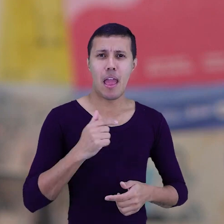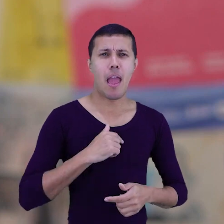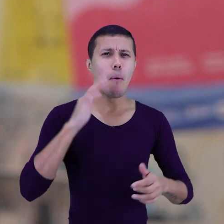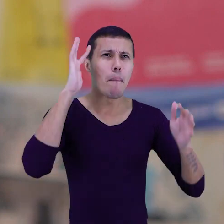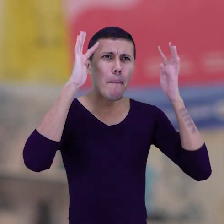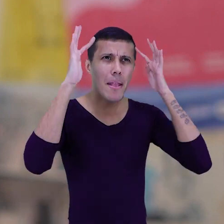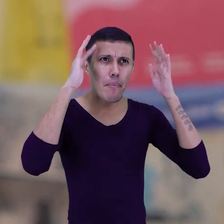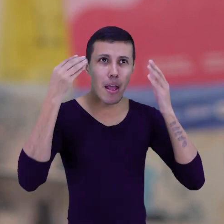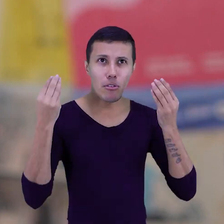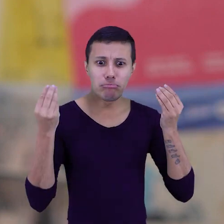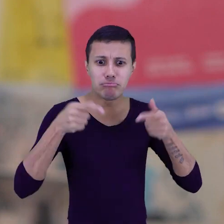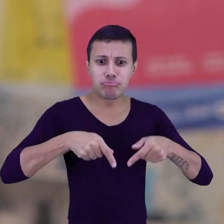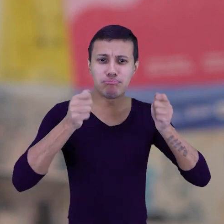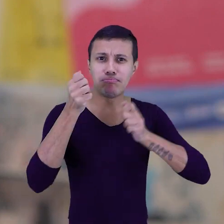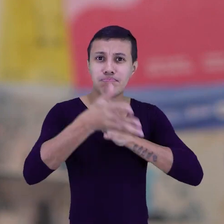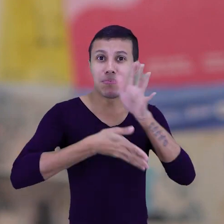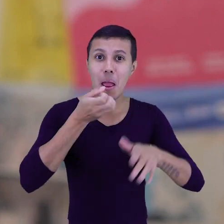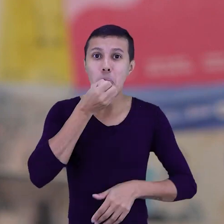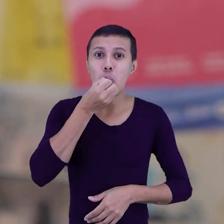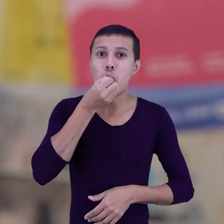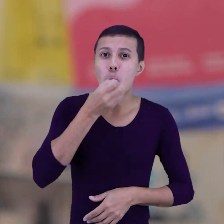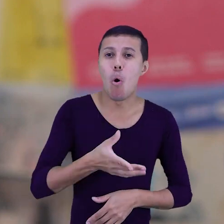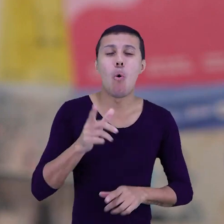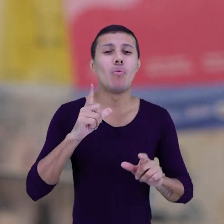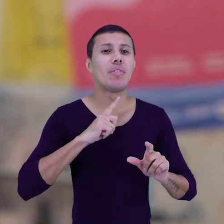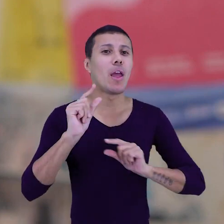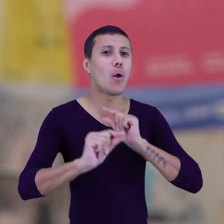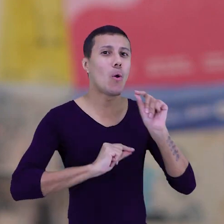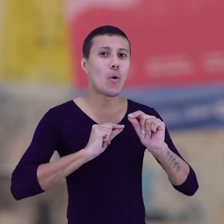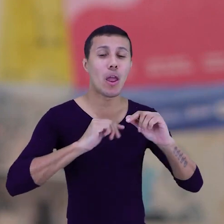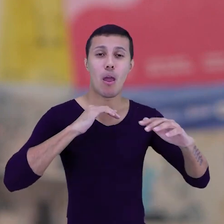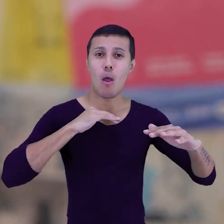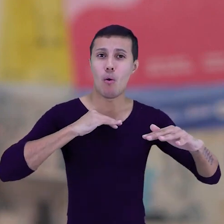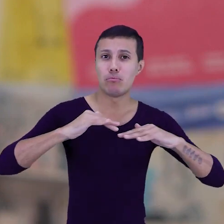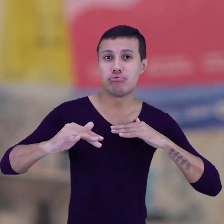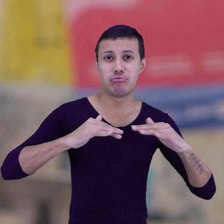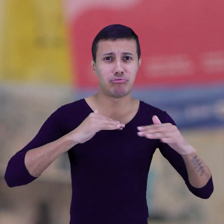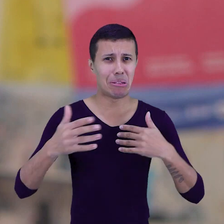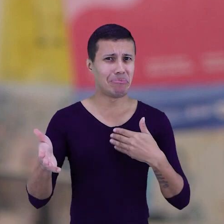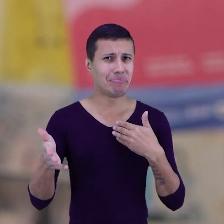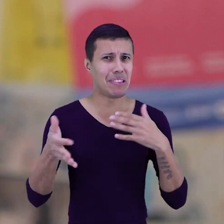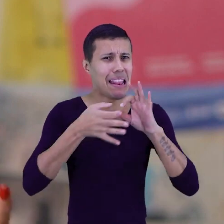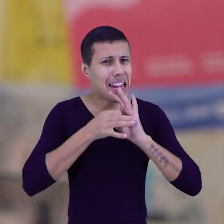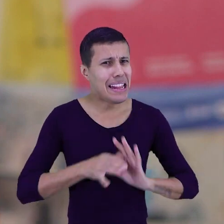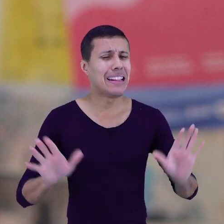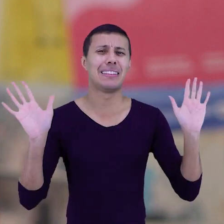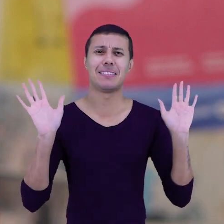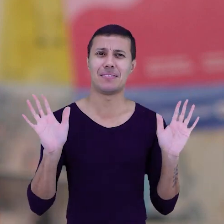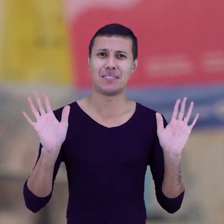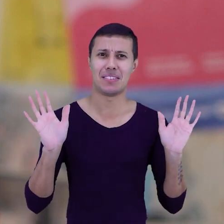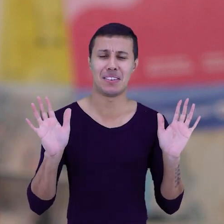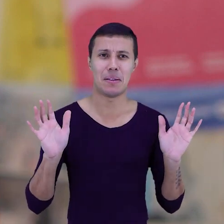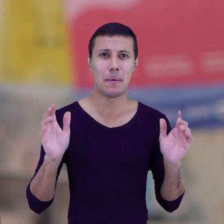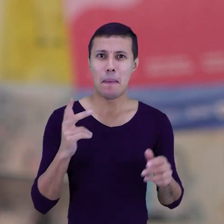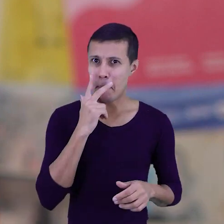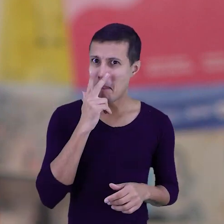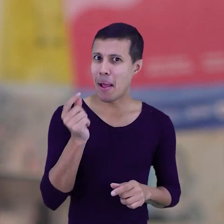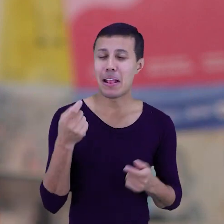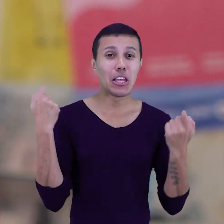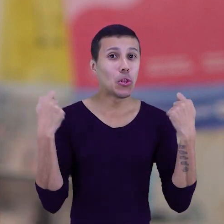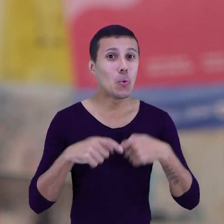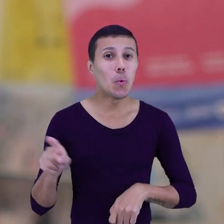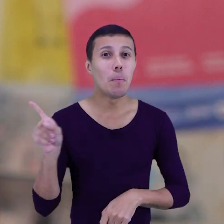aqui os meus pensamentos a respeito do quão bom é você ter esse movimento independente. Porque você